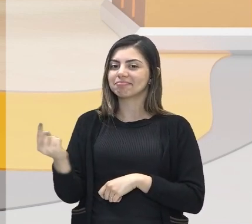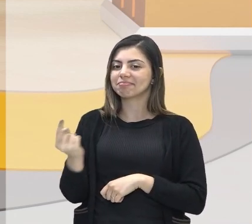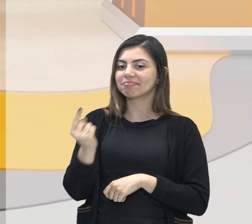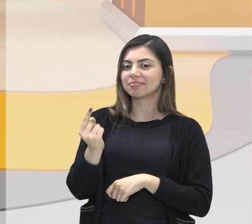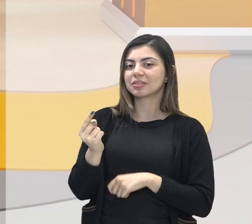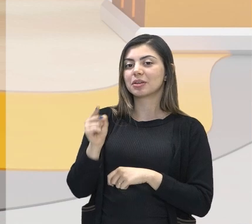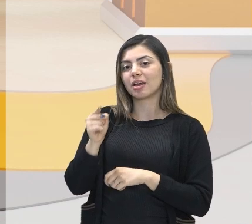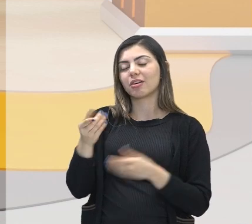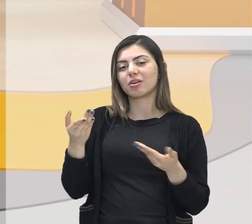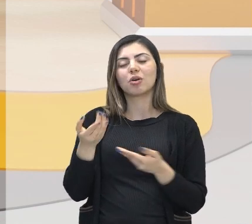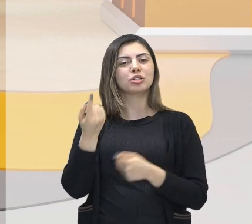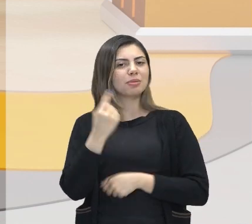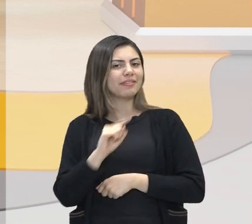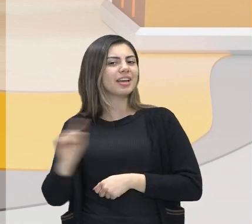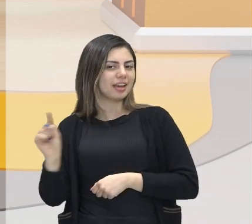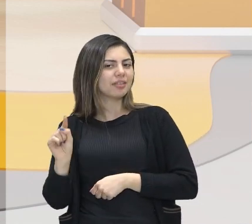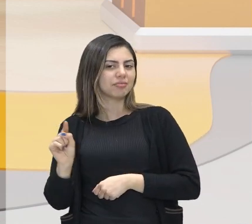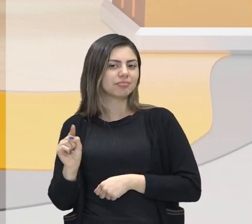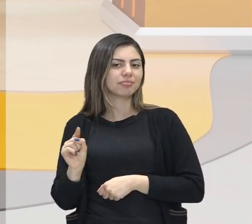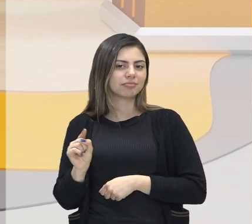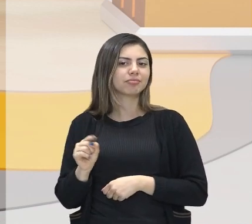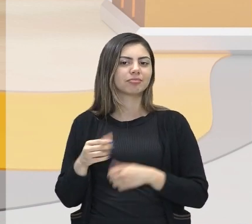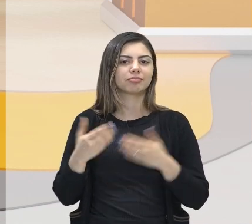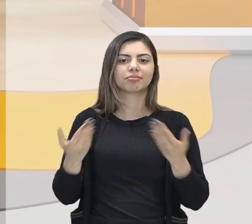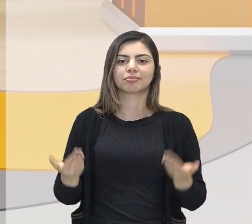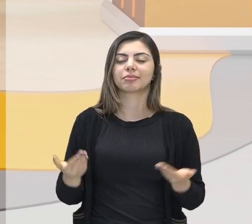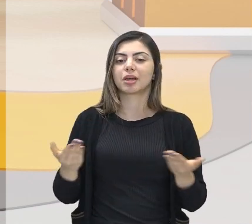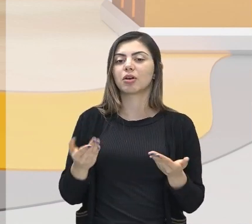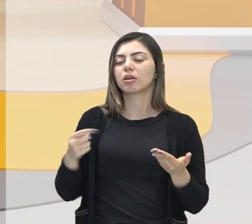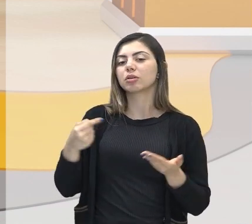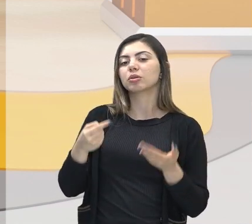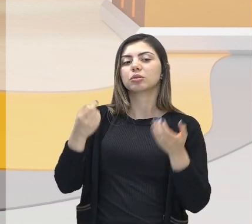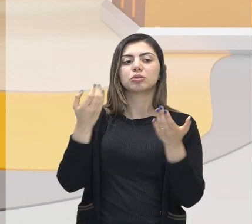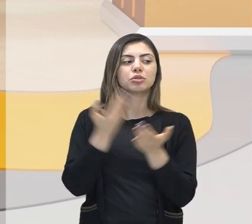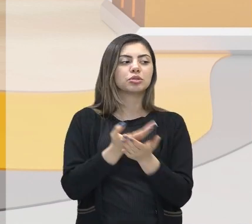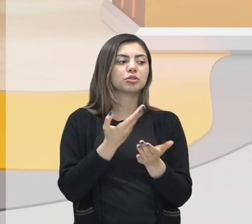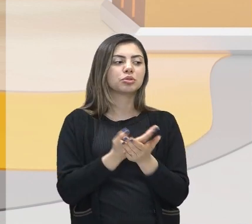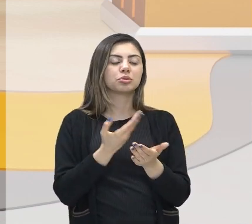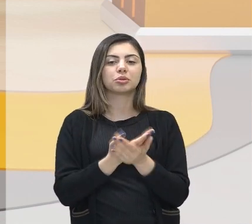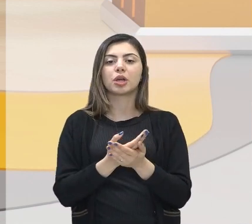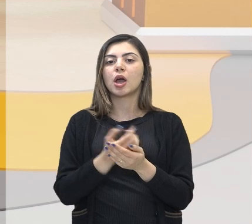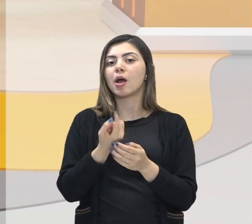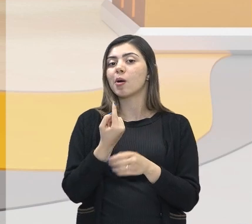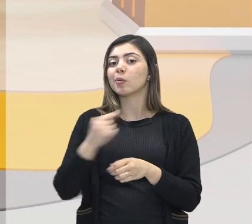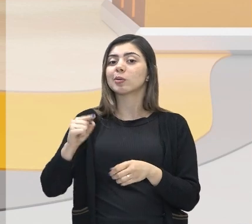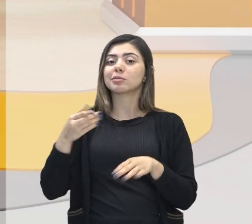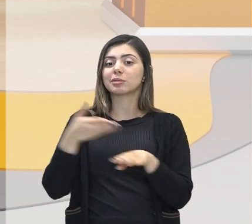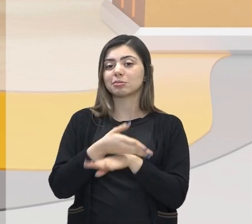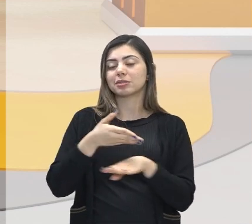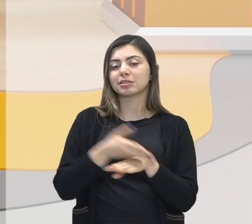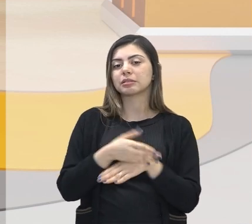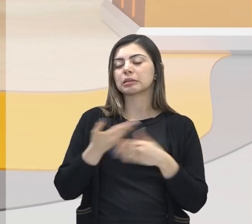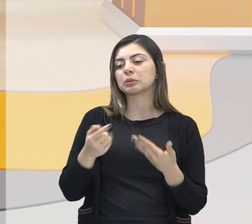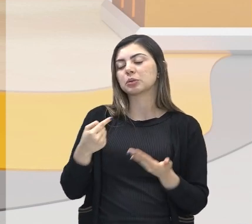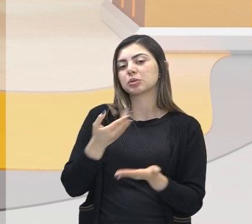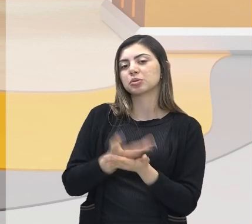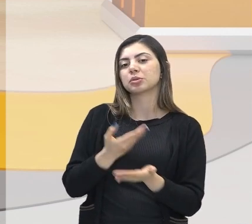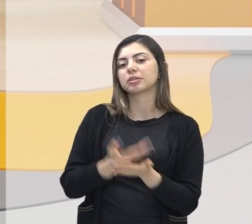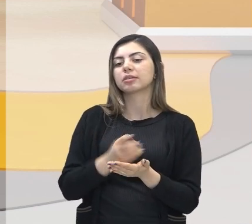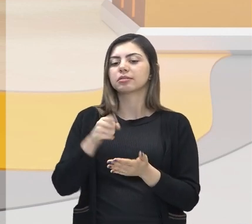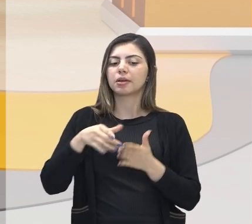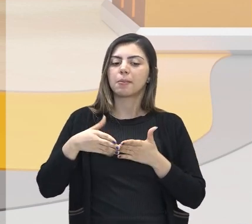estar aí pela última vez com a gente. E aí, hein? A gente está falando sobre transporte de carne, sobre transporte de soja, os portos importantes